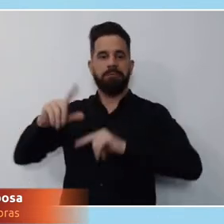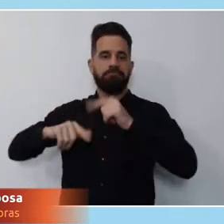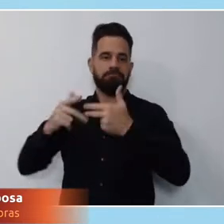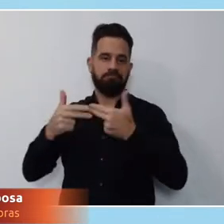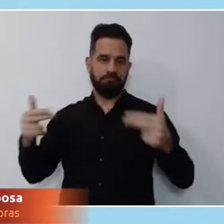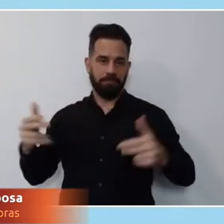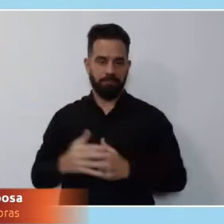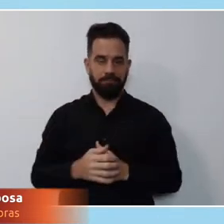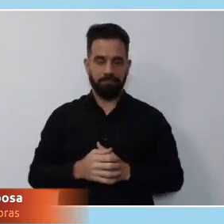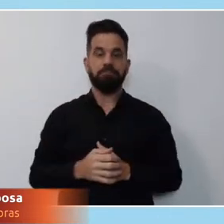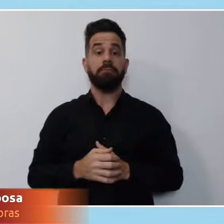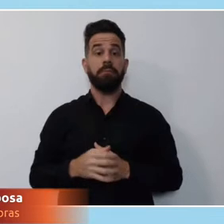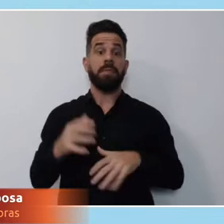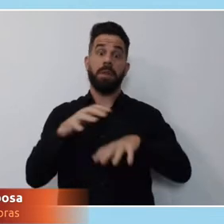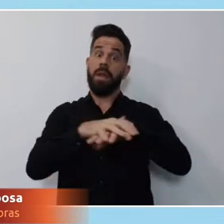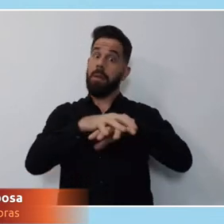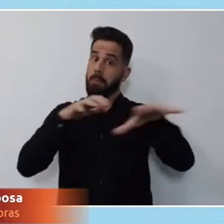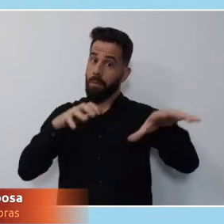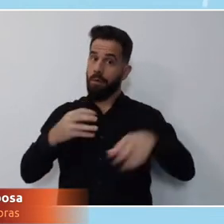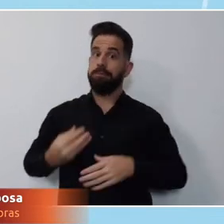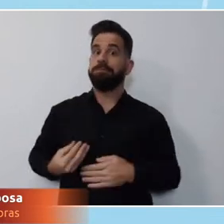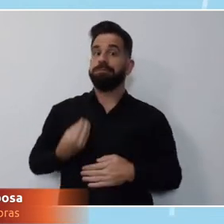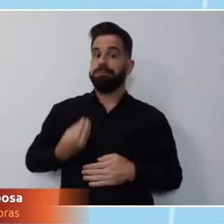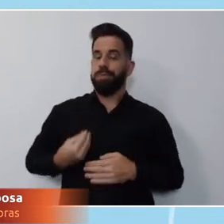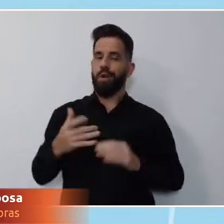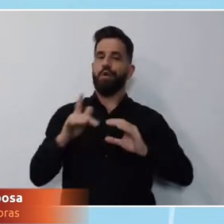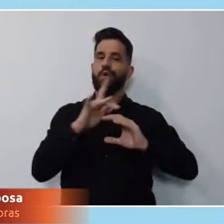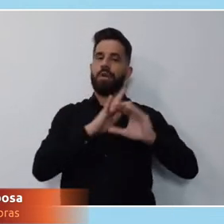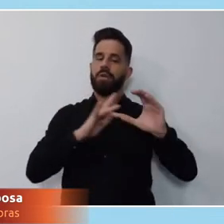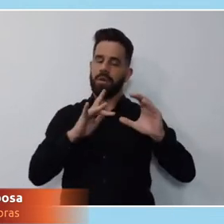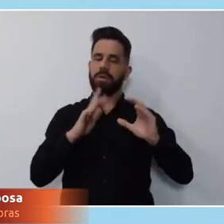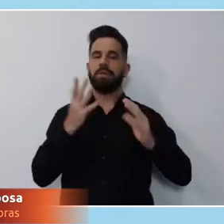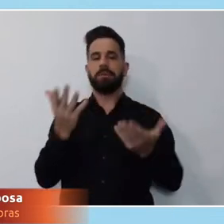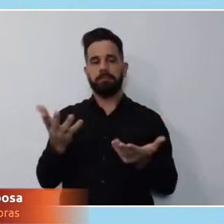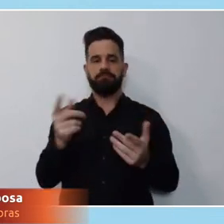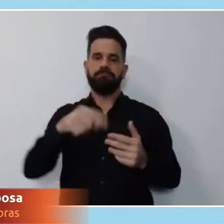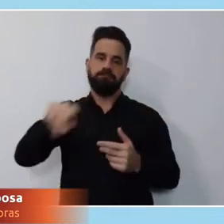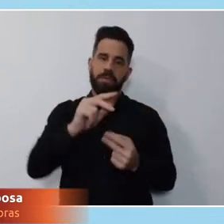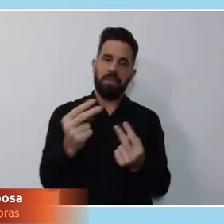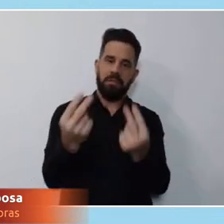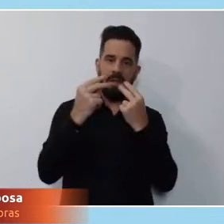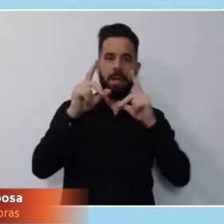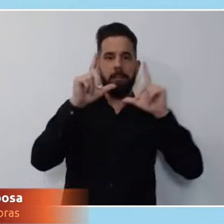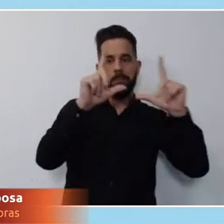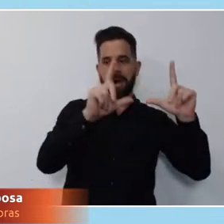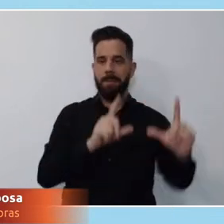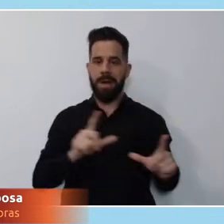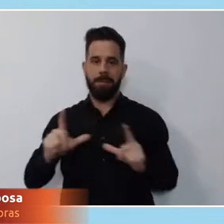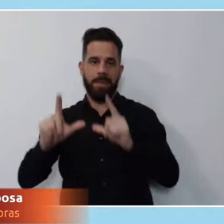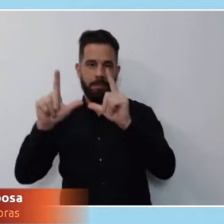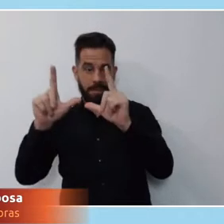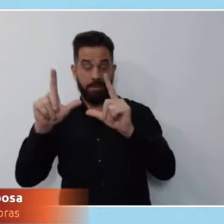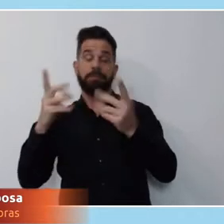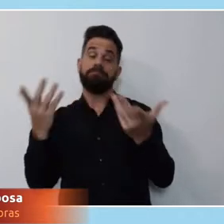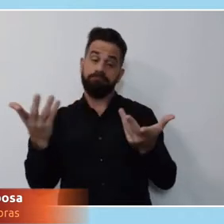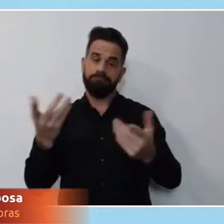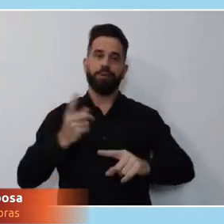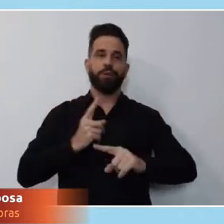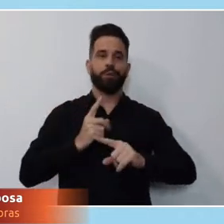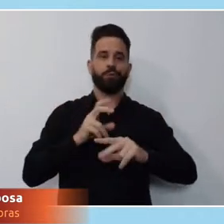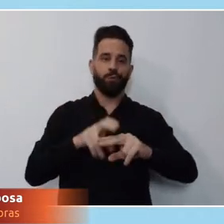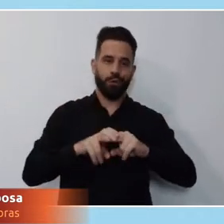que nos acompanha pela TV ou pelas redes sociais, nos vê em diferentes quadradinhos na sua tela. E quem está em um